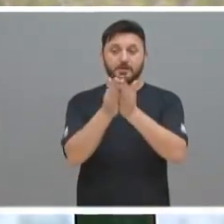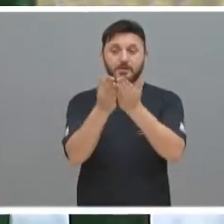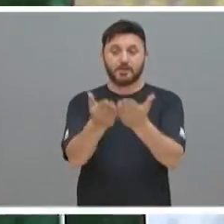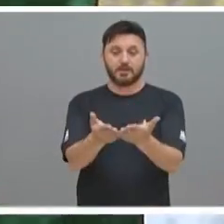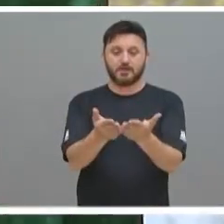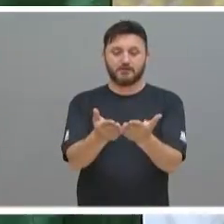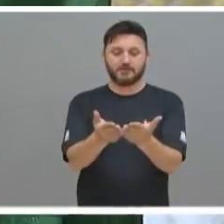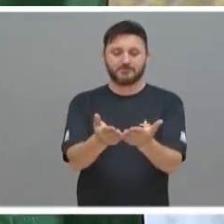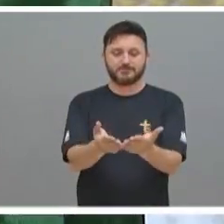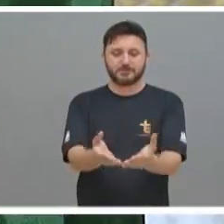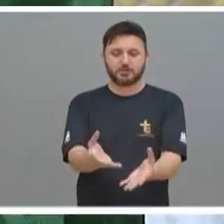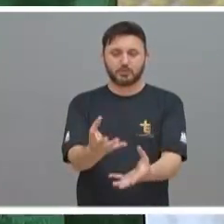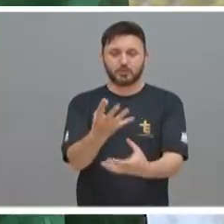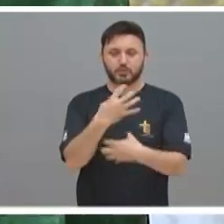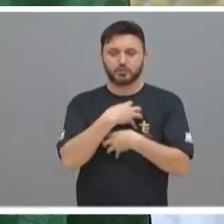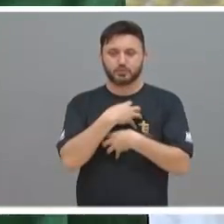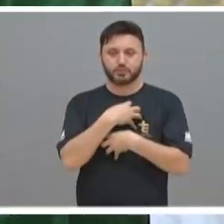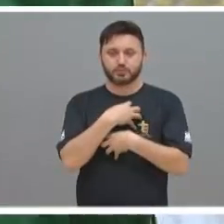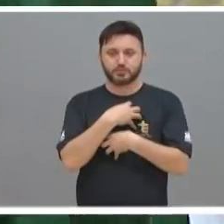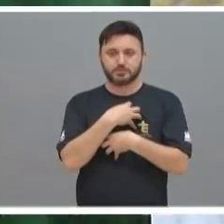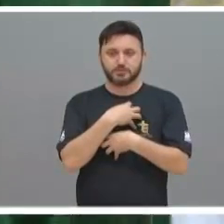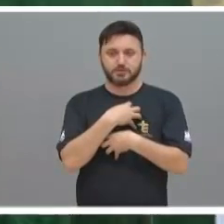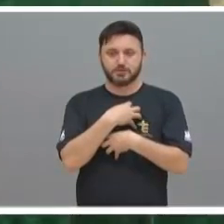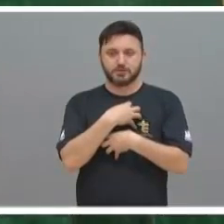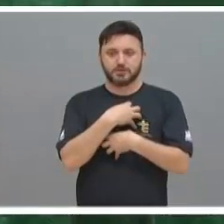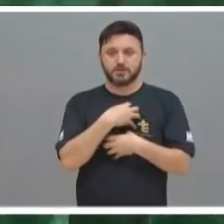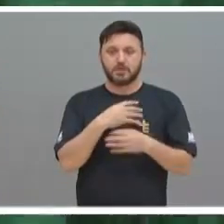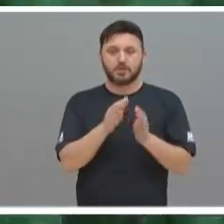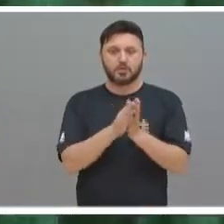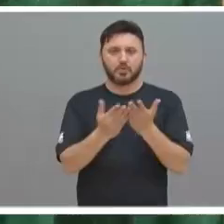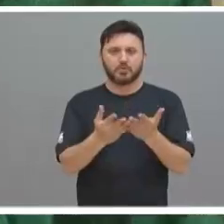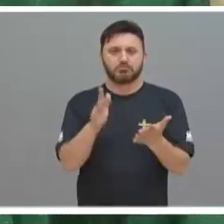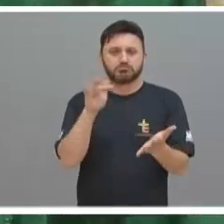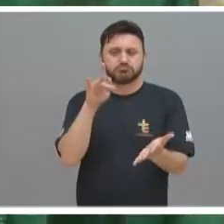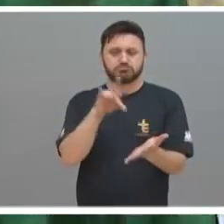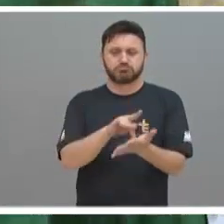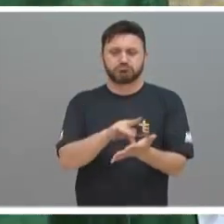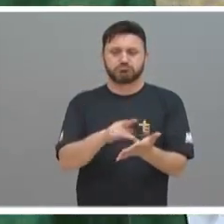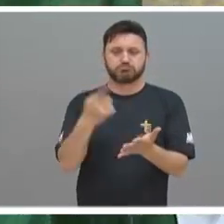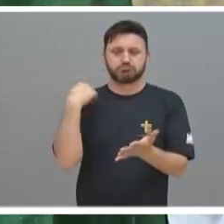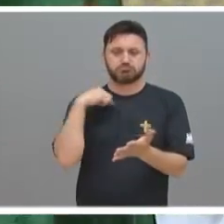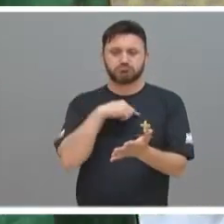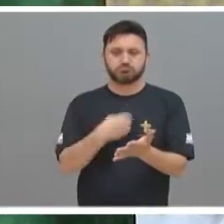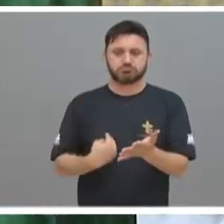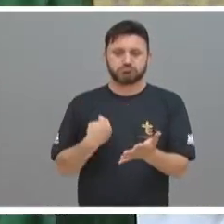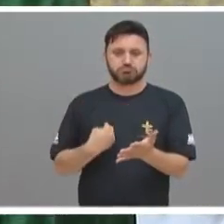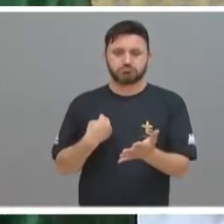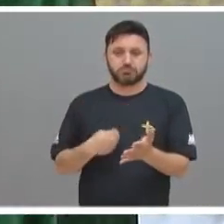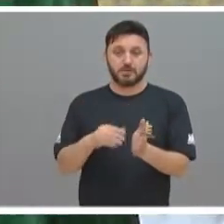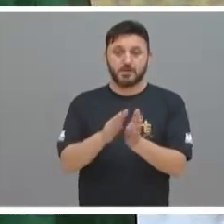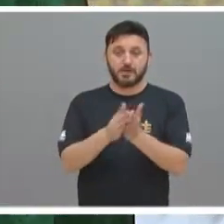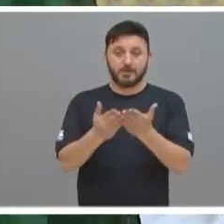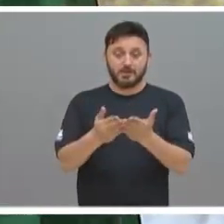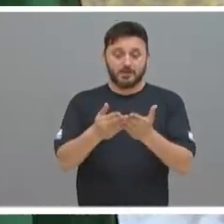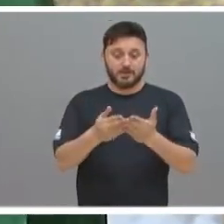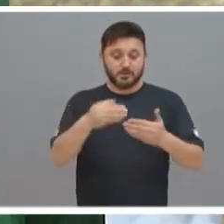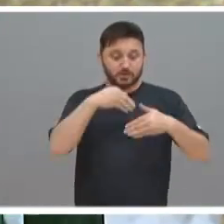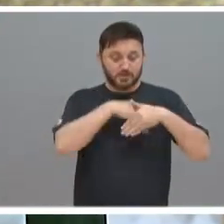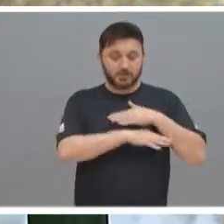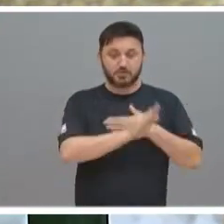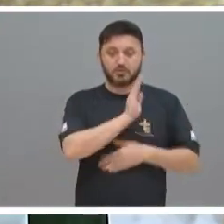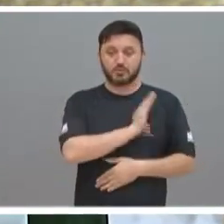ou grudar, né? Não tem o a, grudar a palavra de Deus. A palavra de Deus tem que, a gente tem que